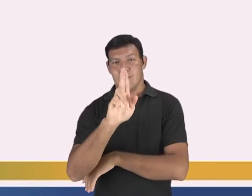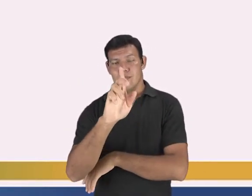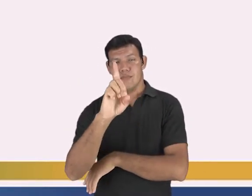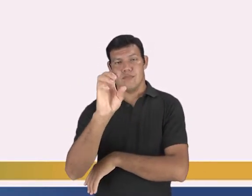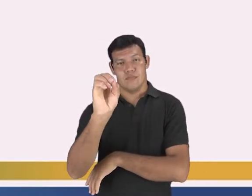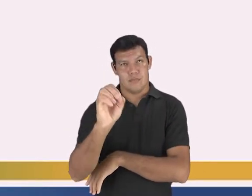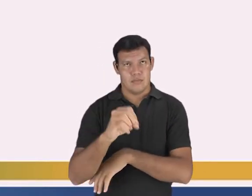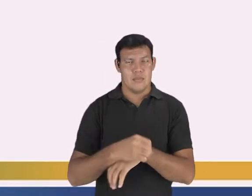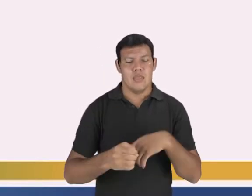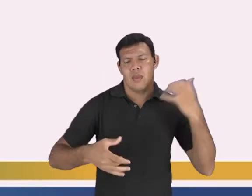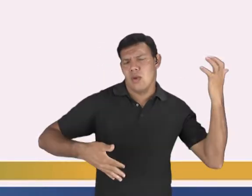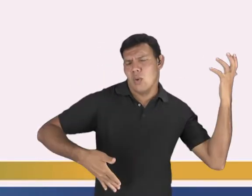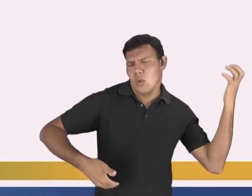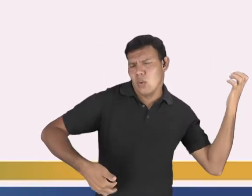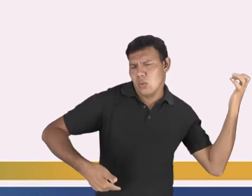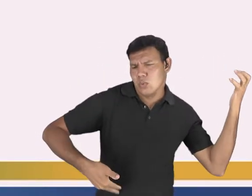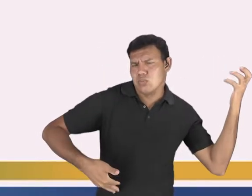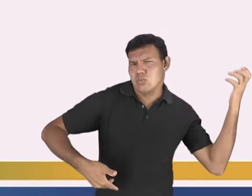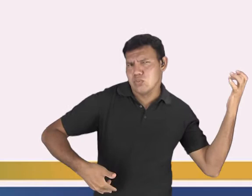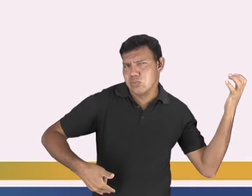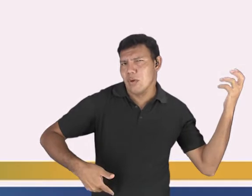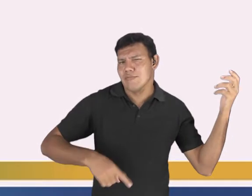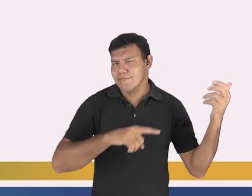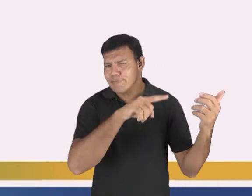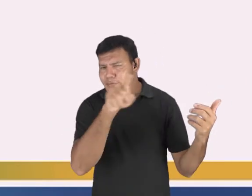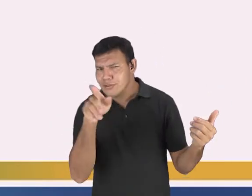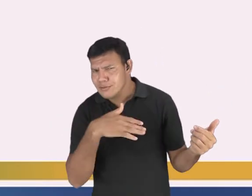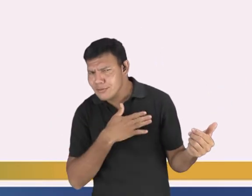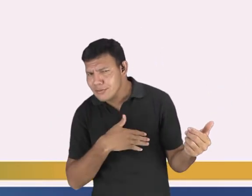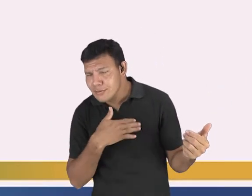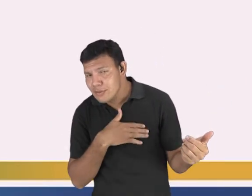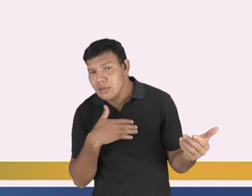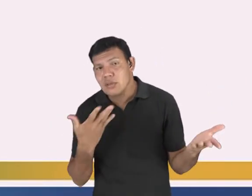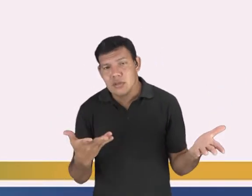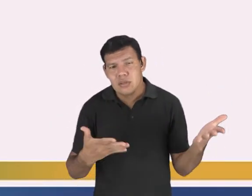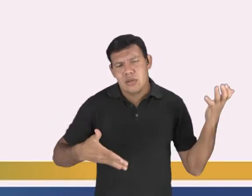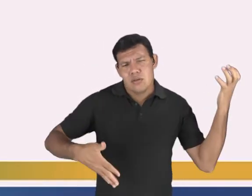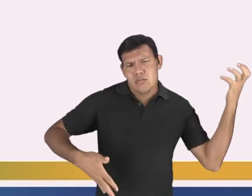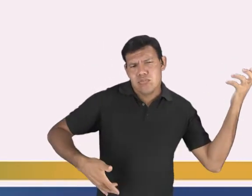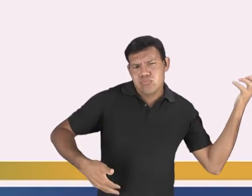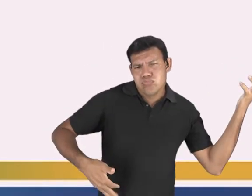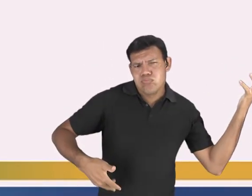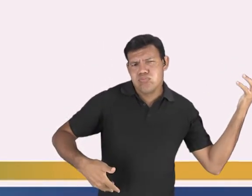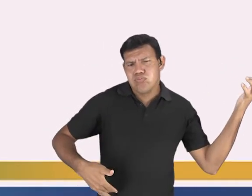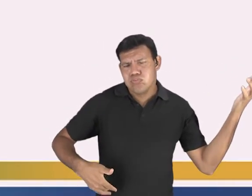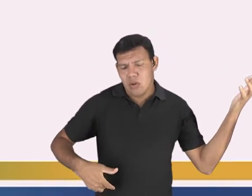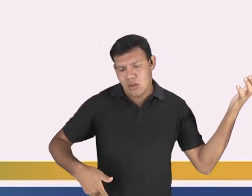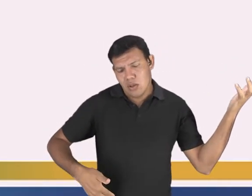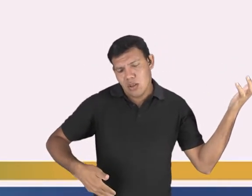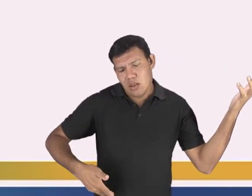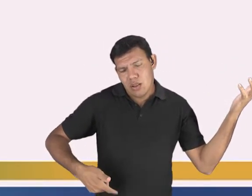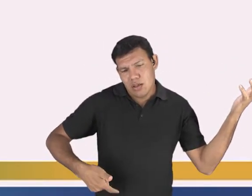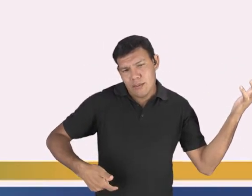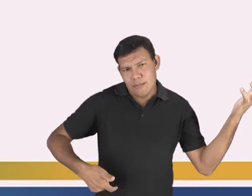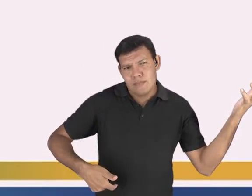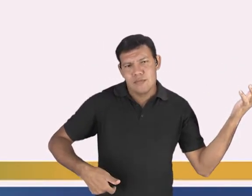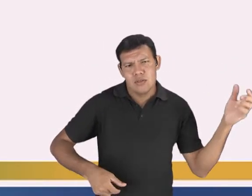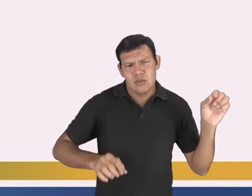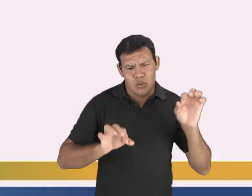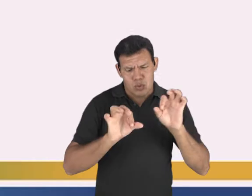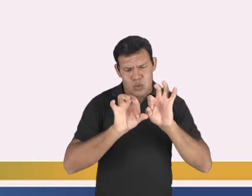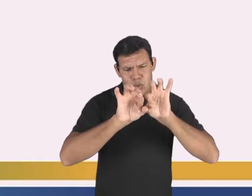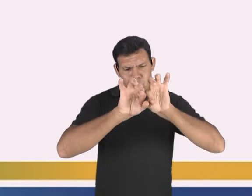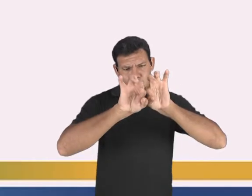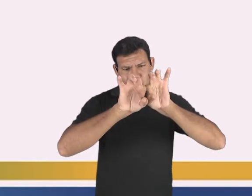tenho um violão, por exemplo, aqueles que gostam de tocar, observe a corda do violão, a primeira corda do violão de cima, ela é mais